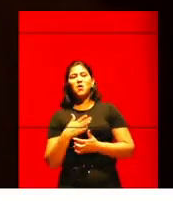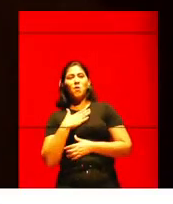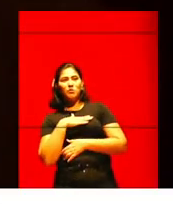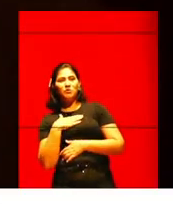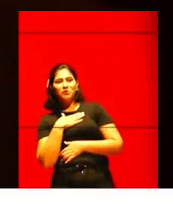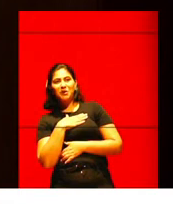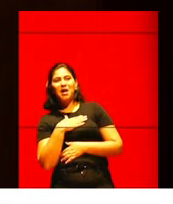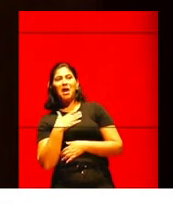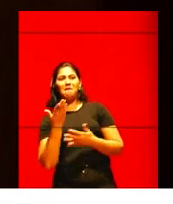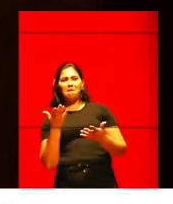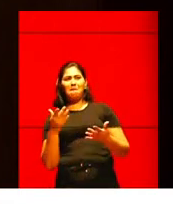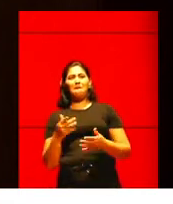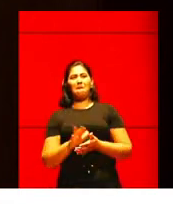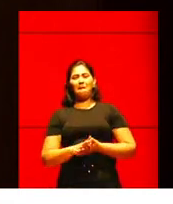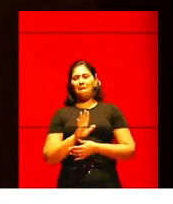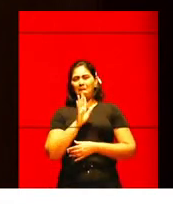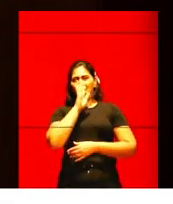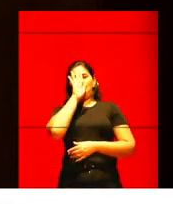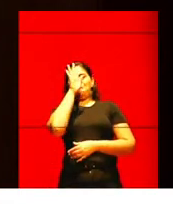Gostei, tu viu? Ele se empolgou.